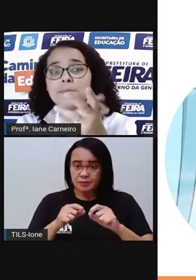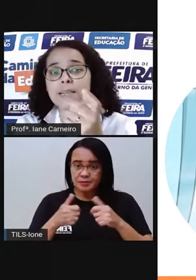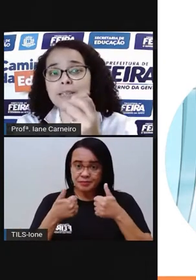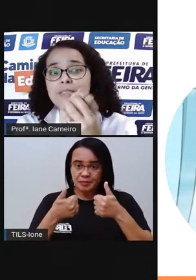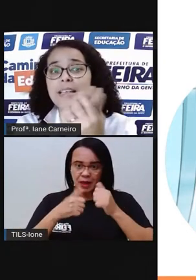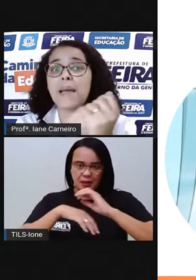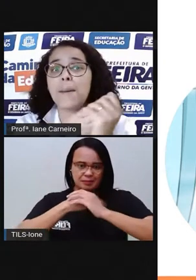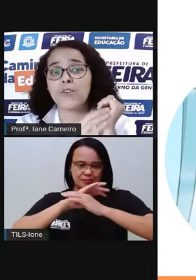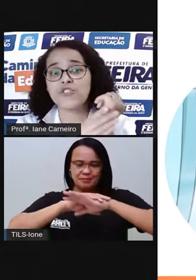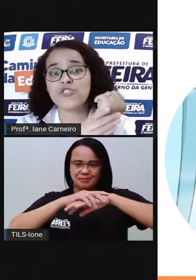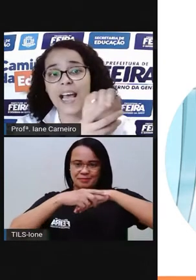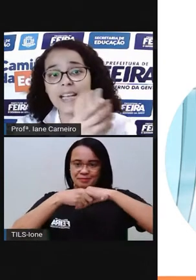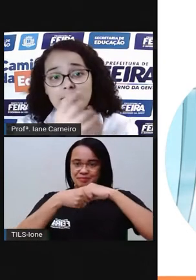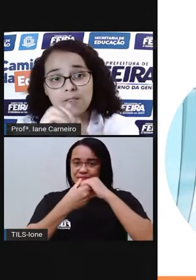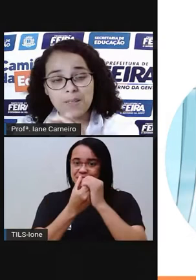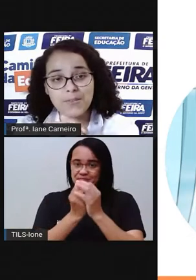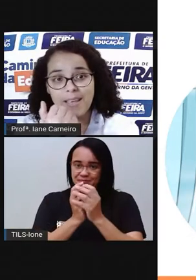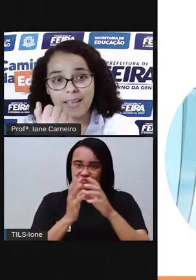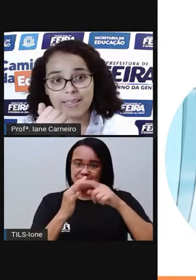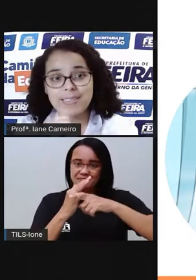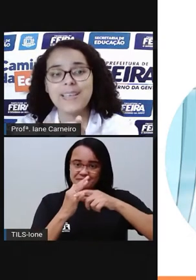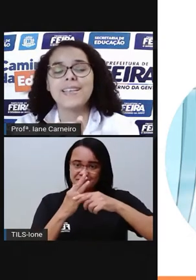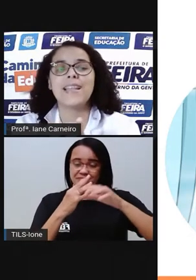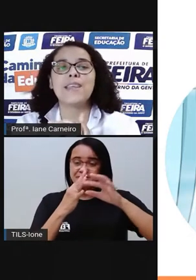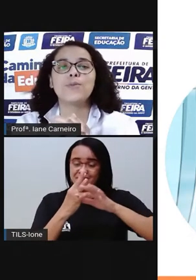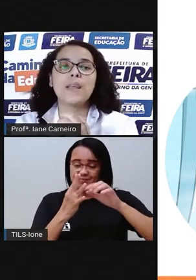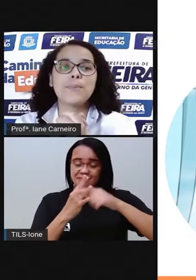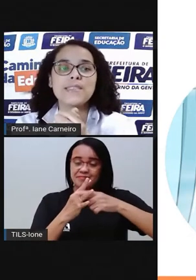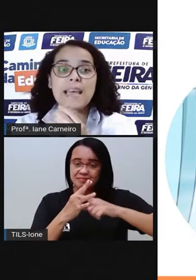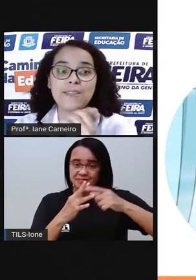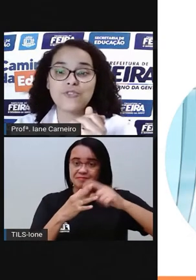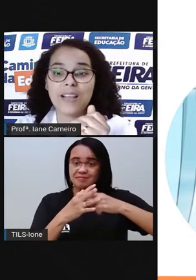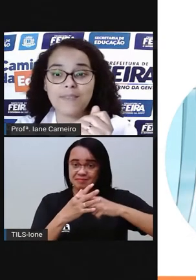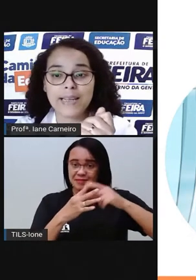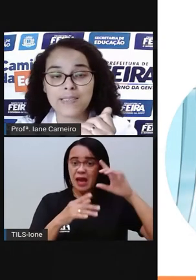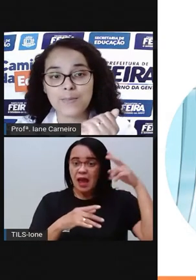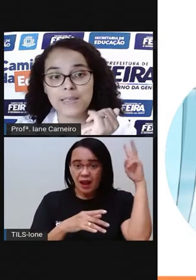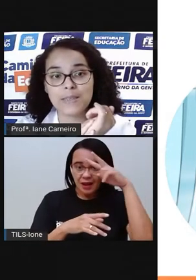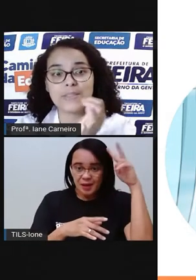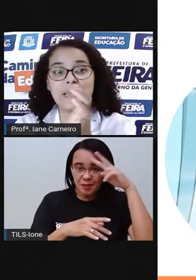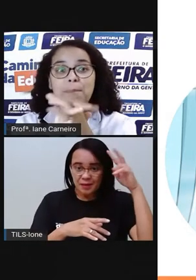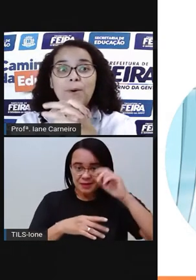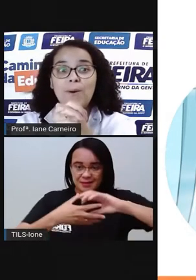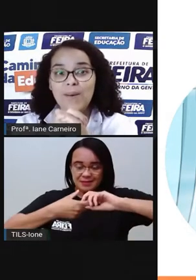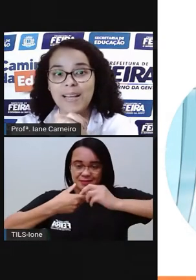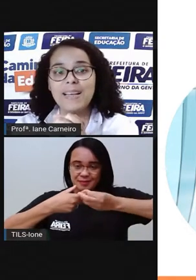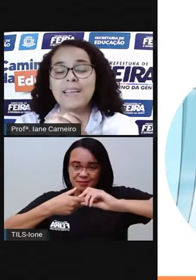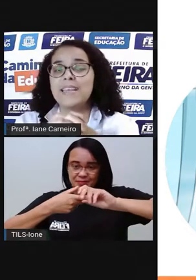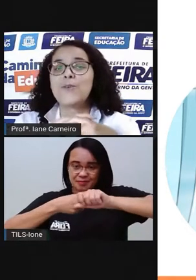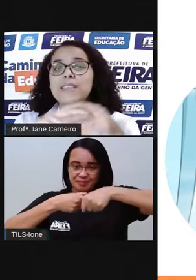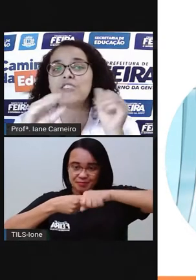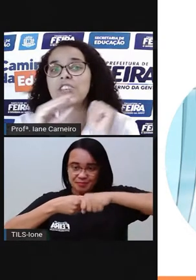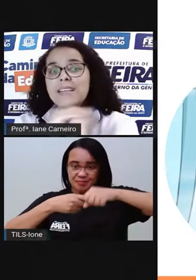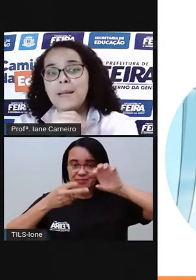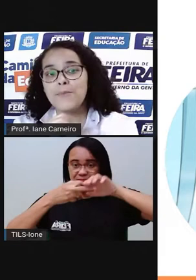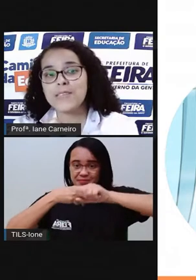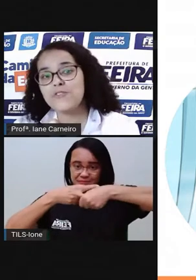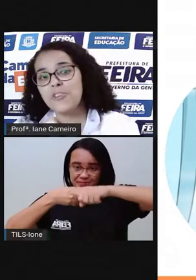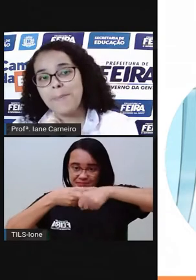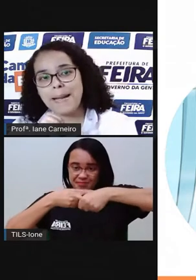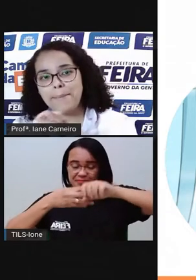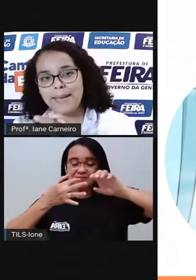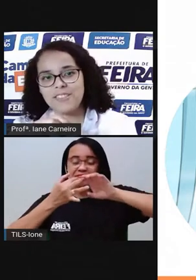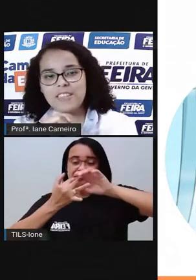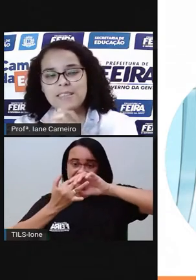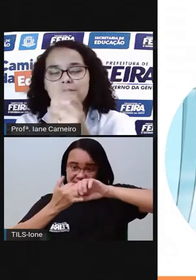as mãos, né? Que a Pro já ensinou para vocês, né? Que o tempo certo de lavar as mãos demora. Enquanto a gente canta a música